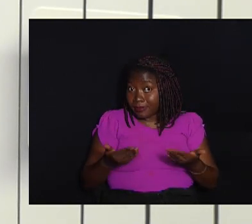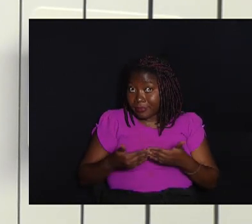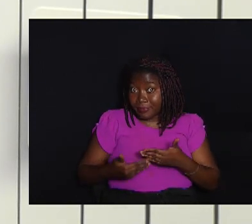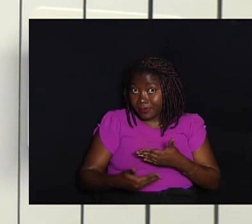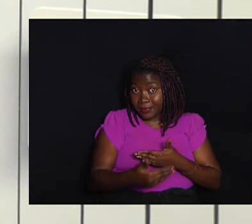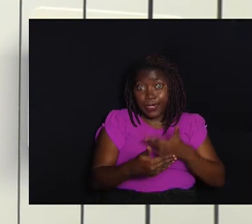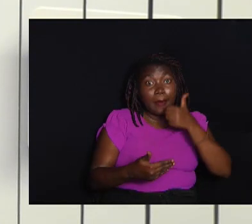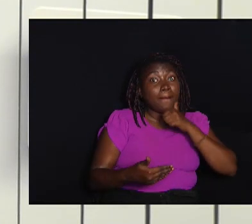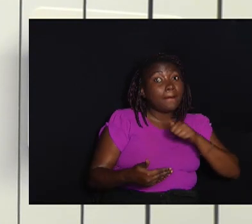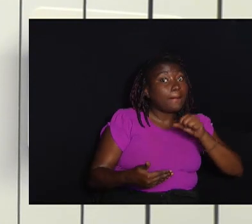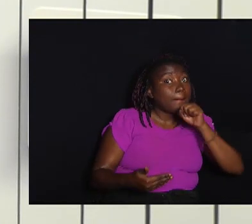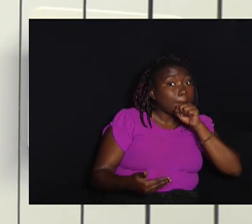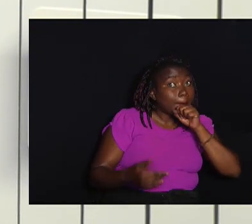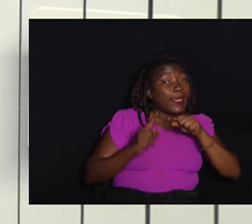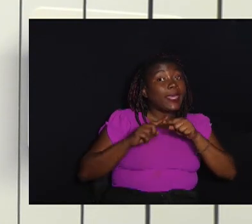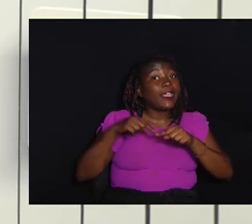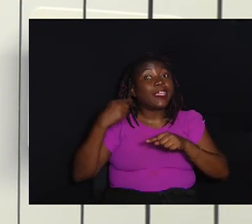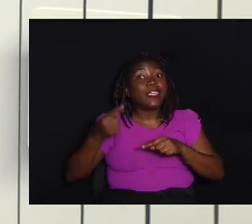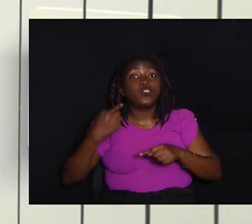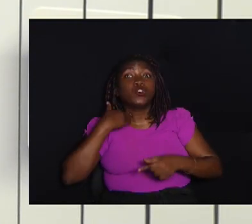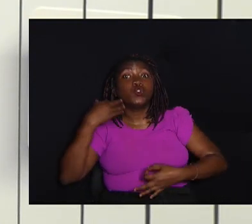mãe e depois pelo juiz também?